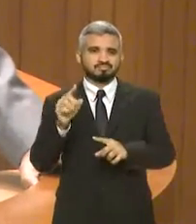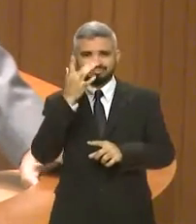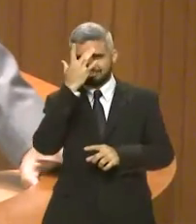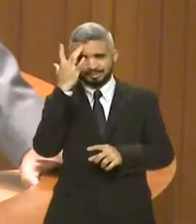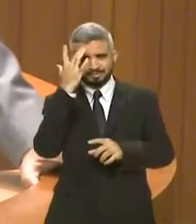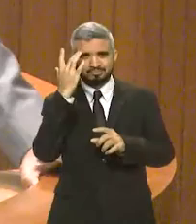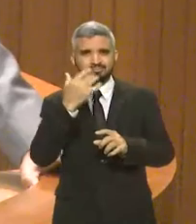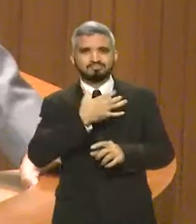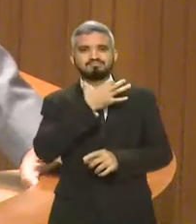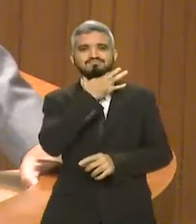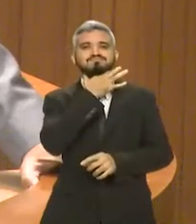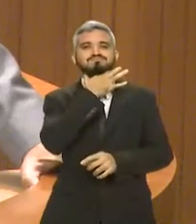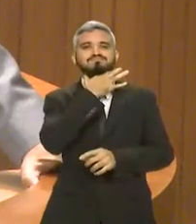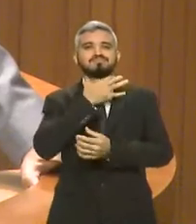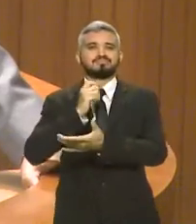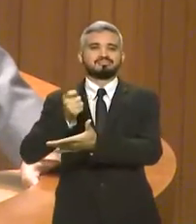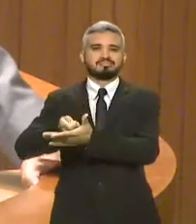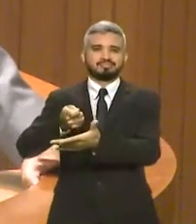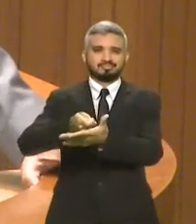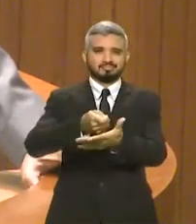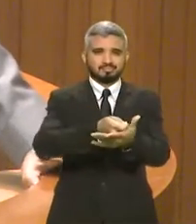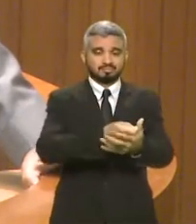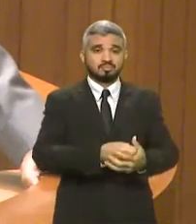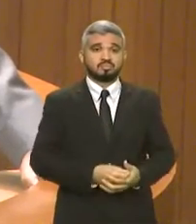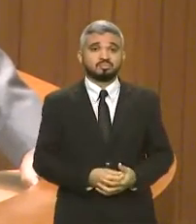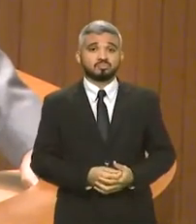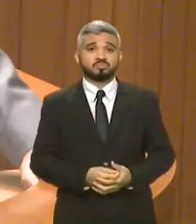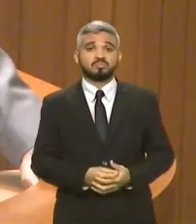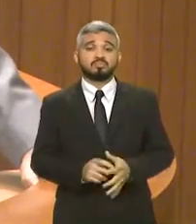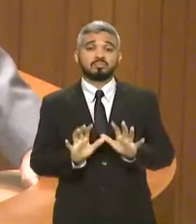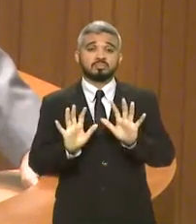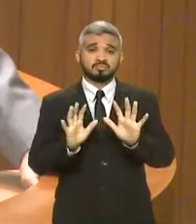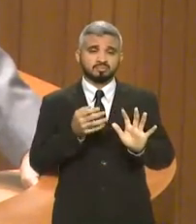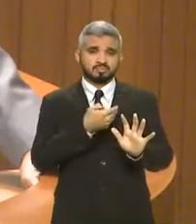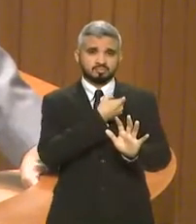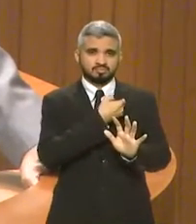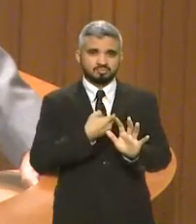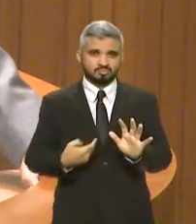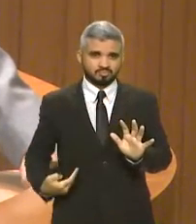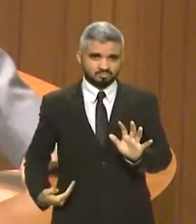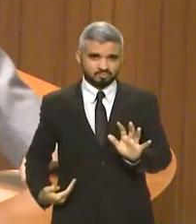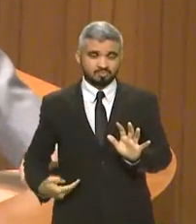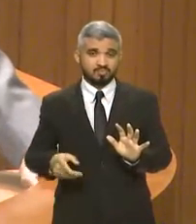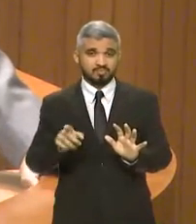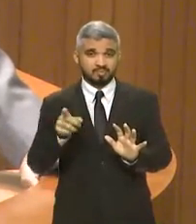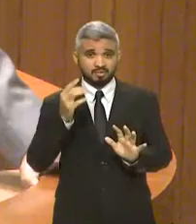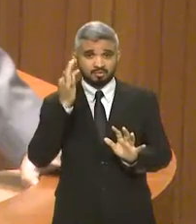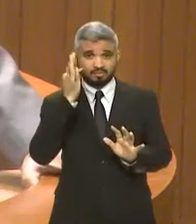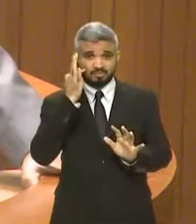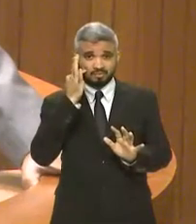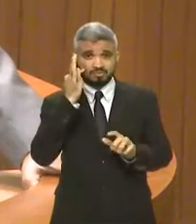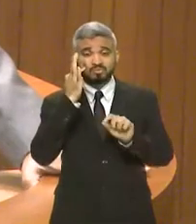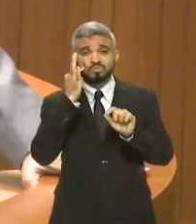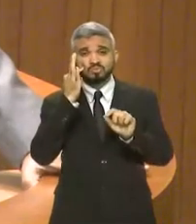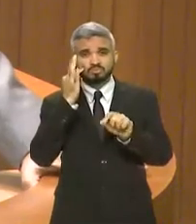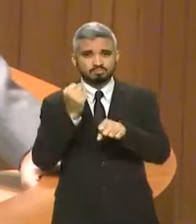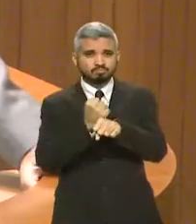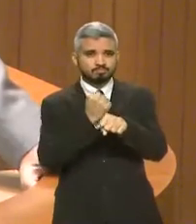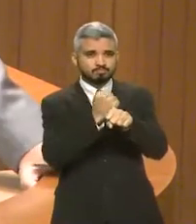o governo acertou em ampliar cada vez mais o programa dos restaurantes